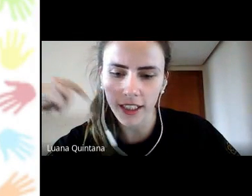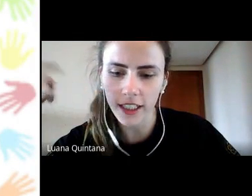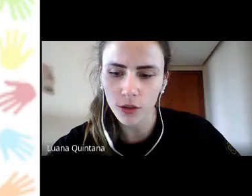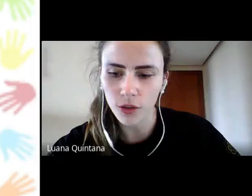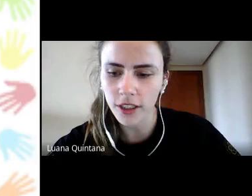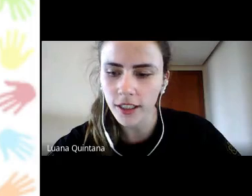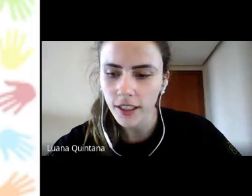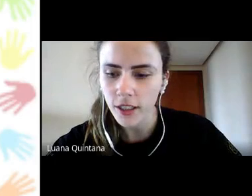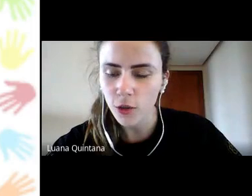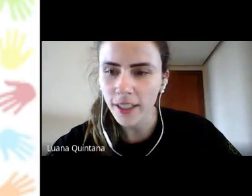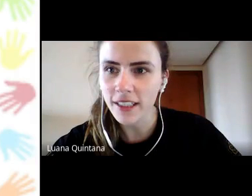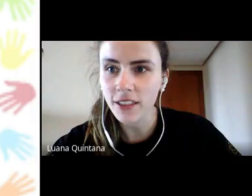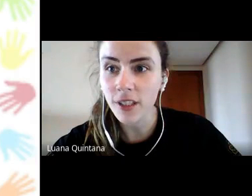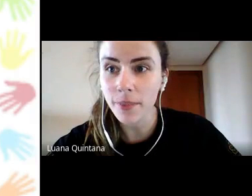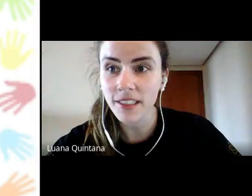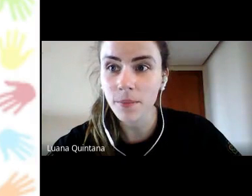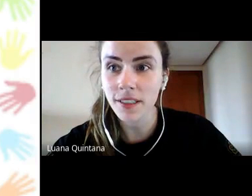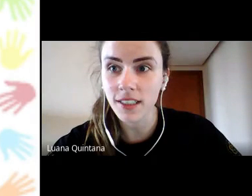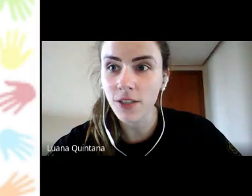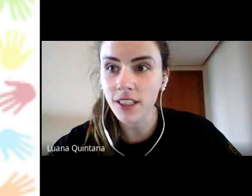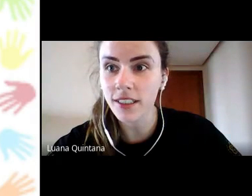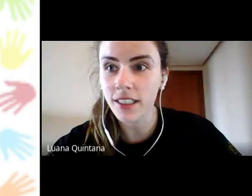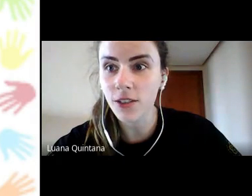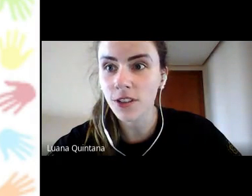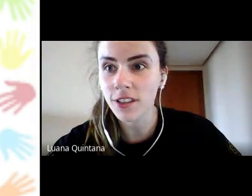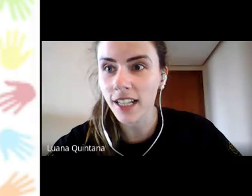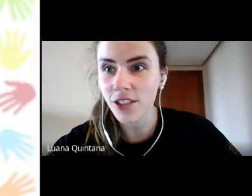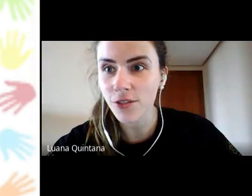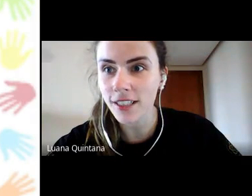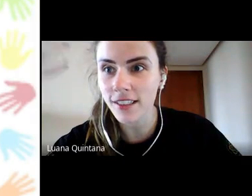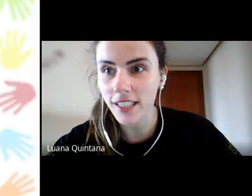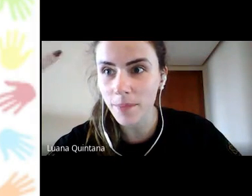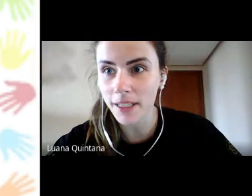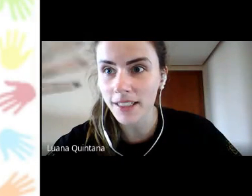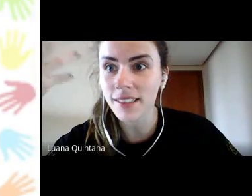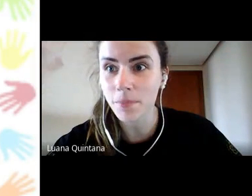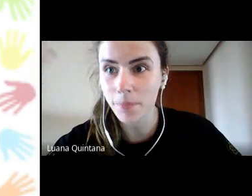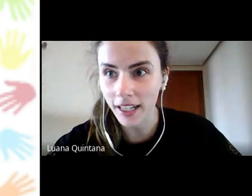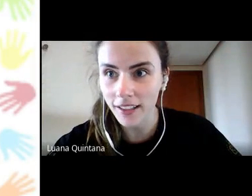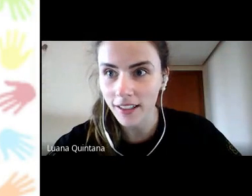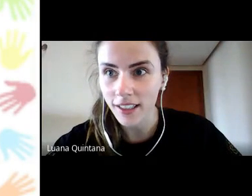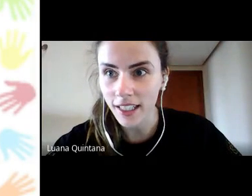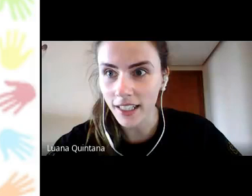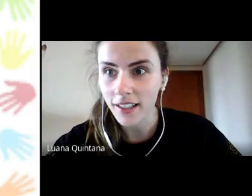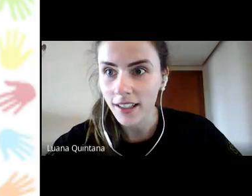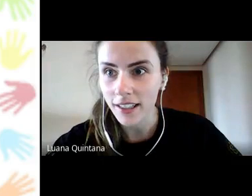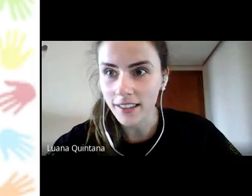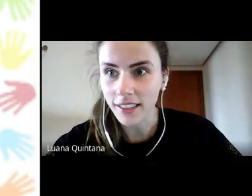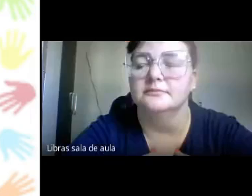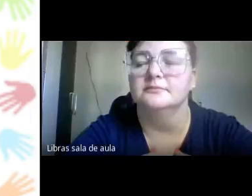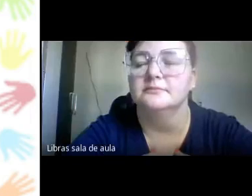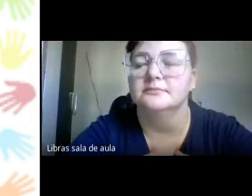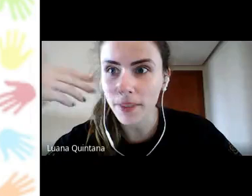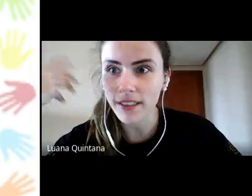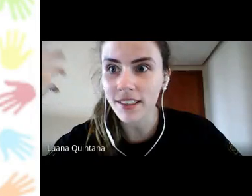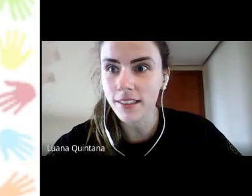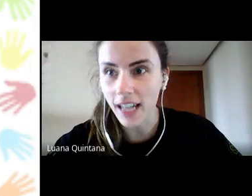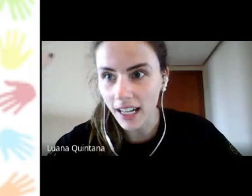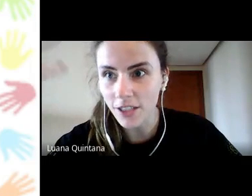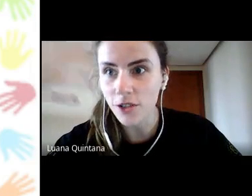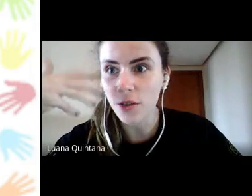alunos teria toda uma questão da participação. Eles iriam gostar de fazer e participar, né? Nessa questão